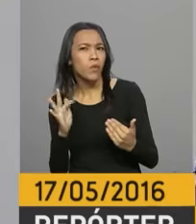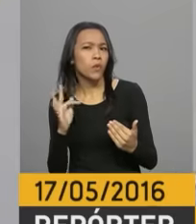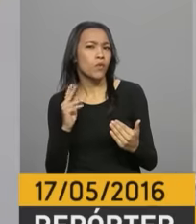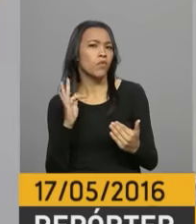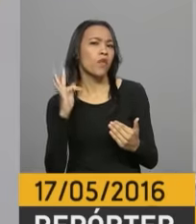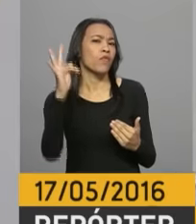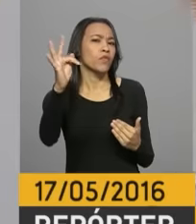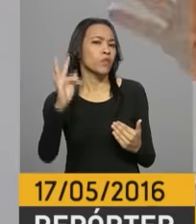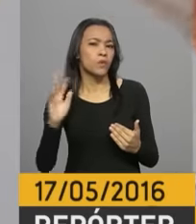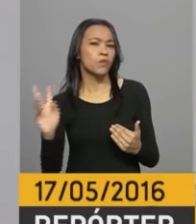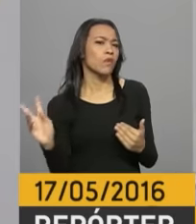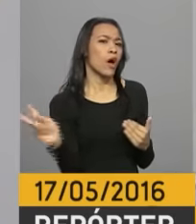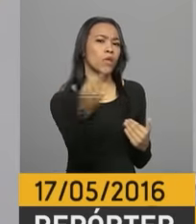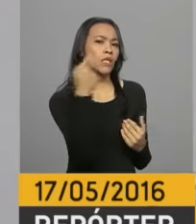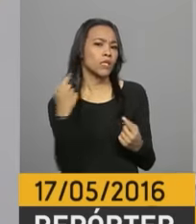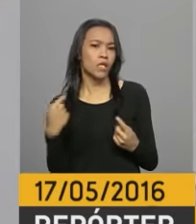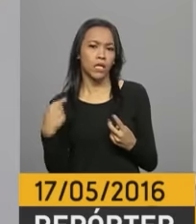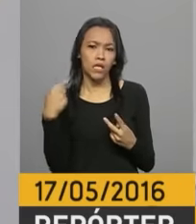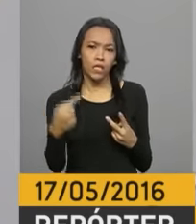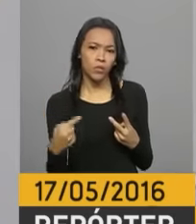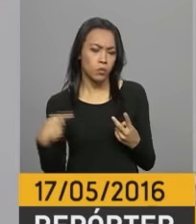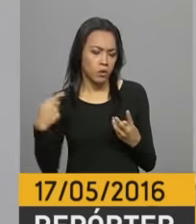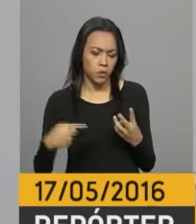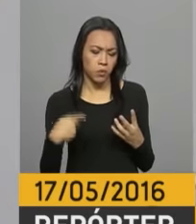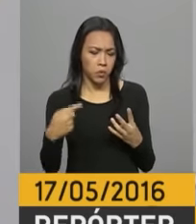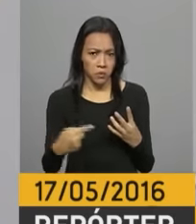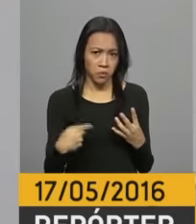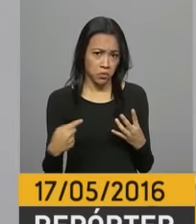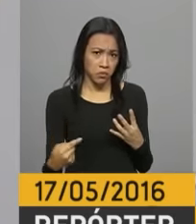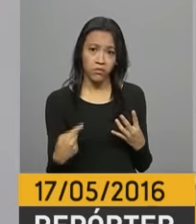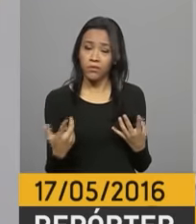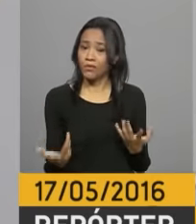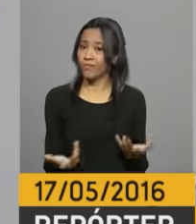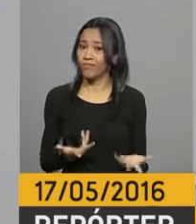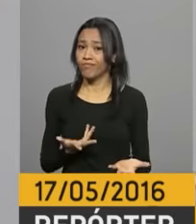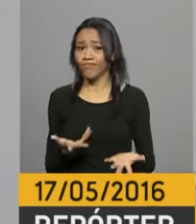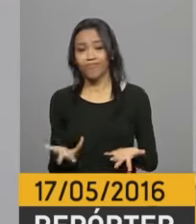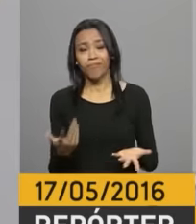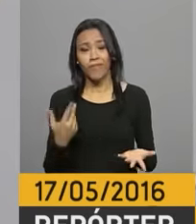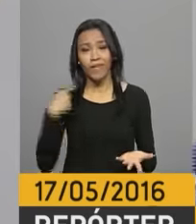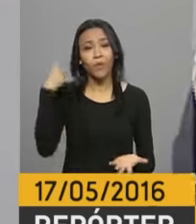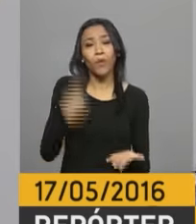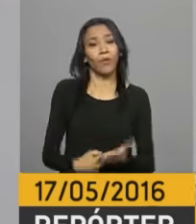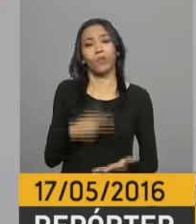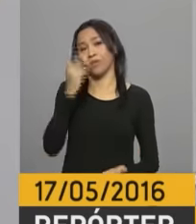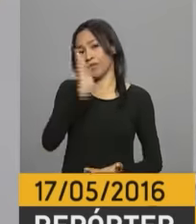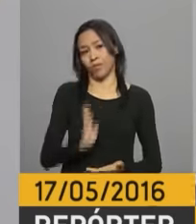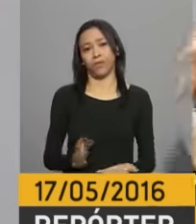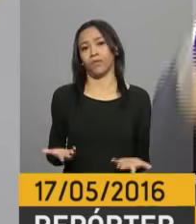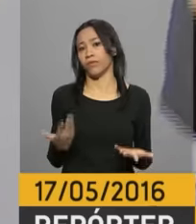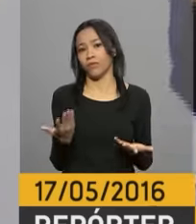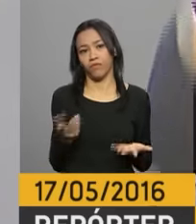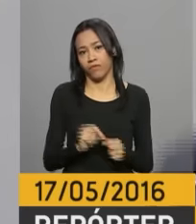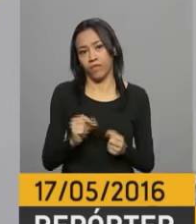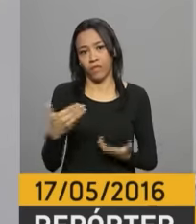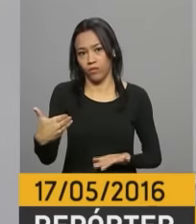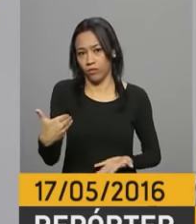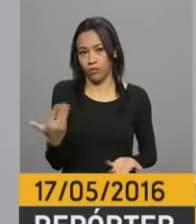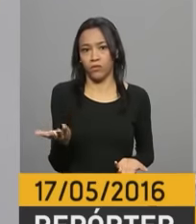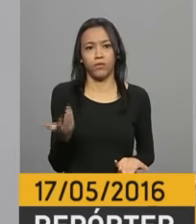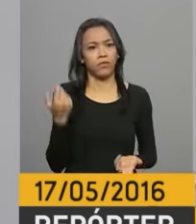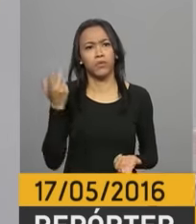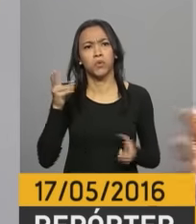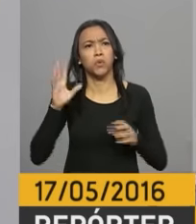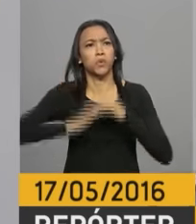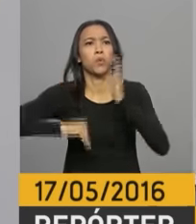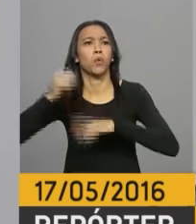existem diversas possibilidades, existem analistas que falam uma coisa ou outra, mas não nos compete fazer previsões, por exemplo, sobre a